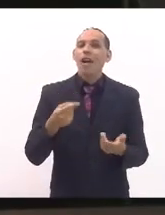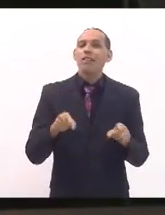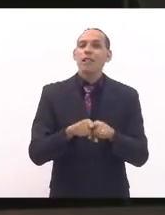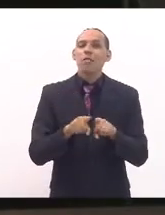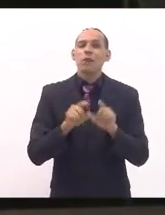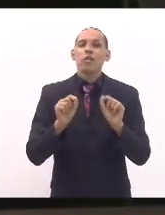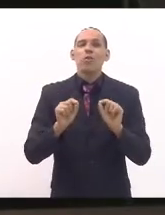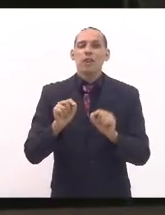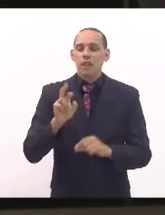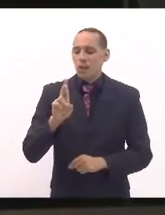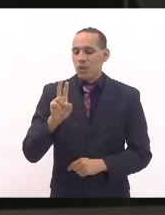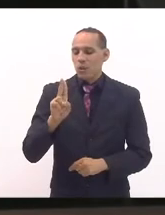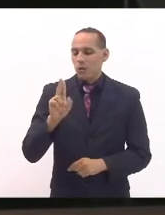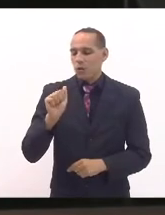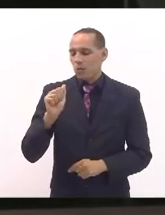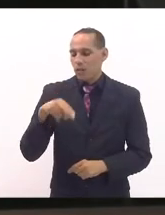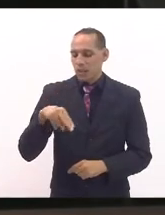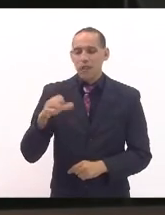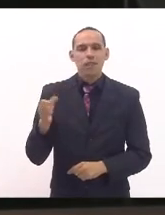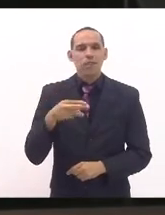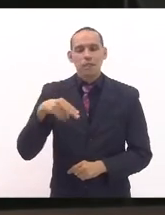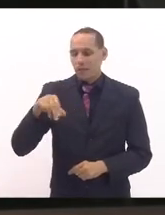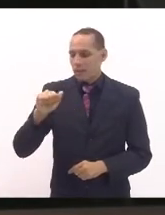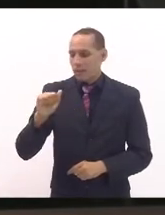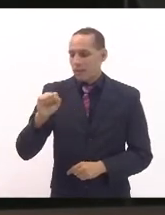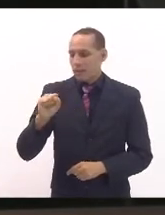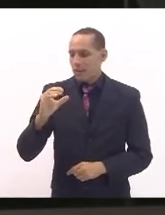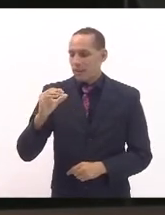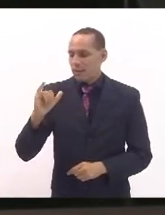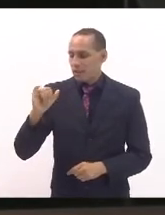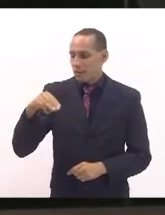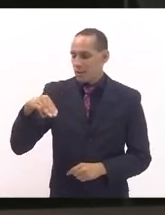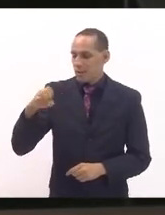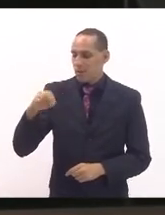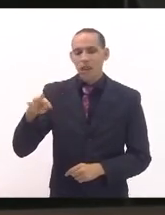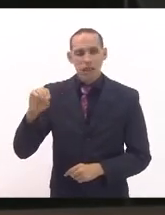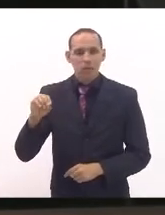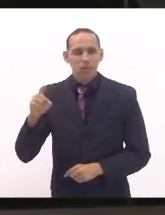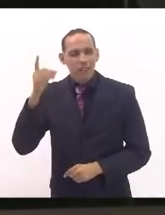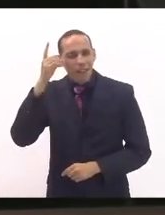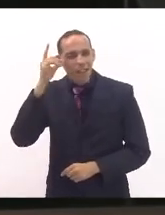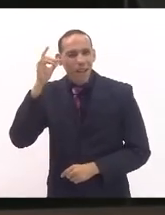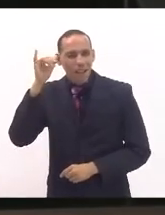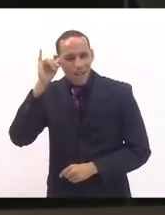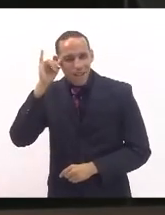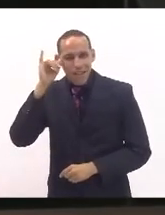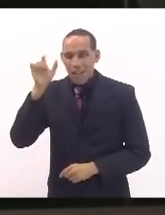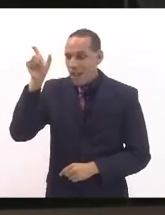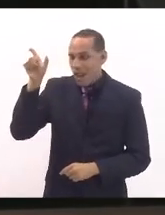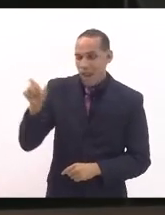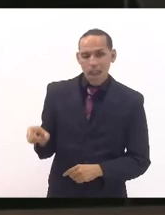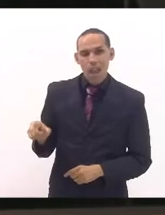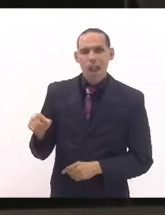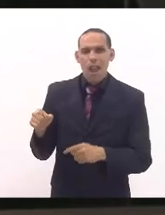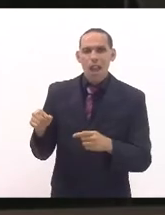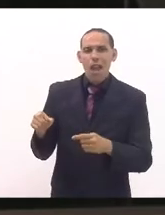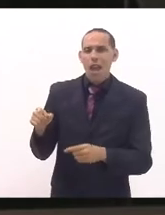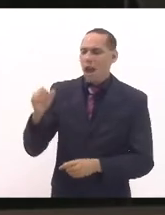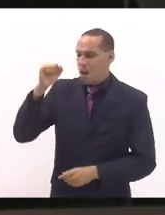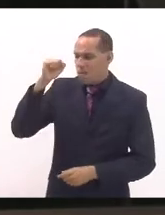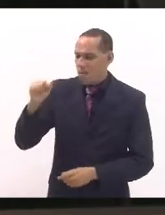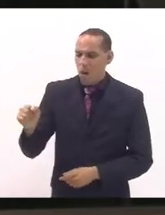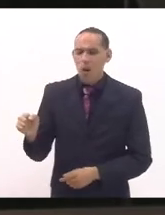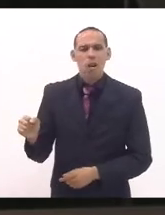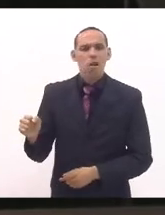Juan Nascimento. Juan, um jovem com deficiência intelectual da Barreira, foi executado